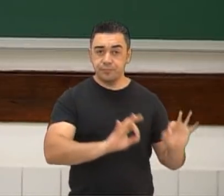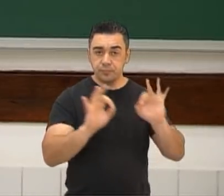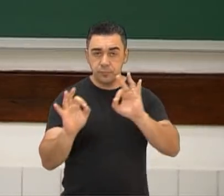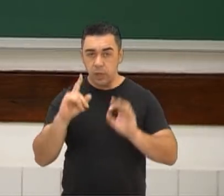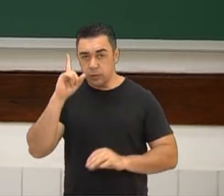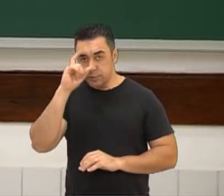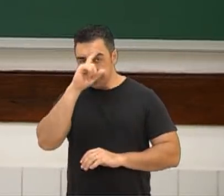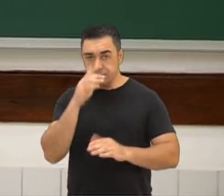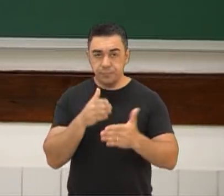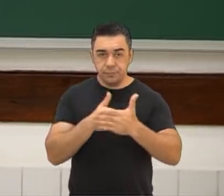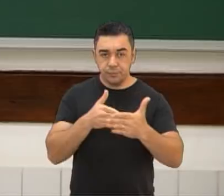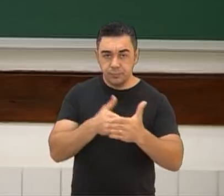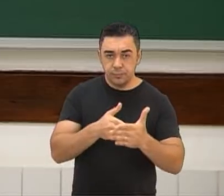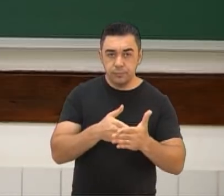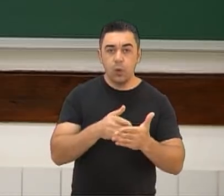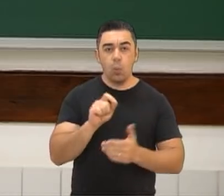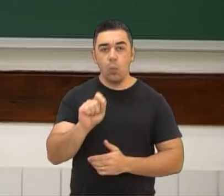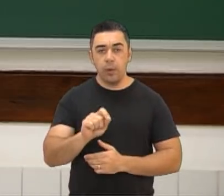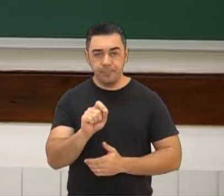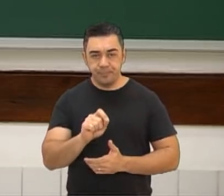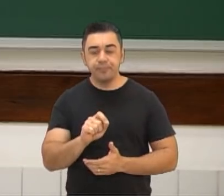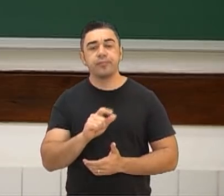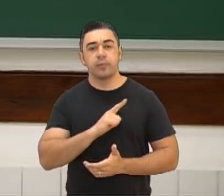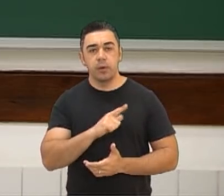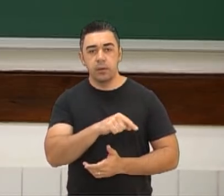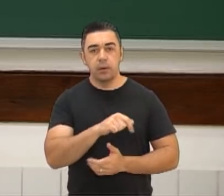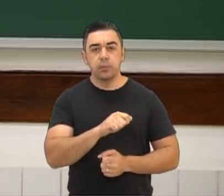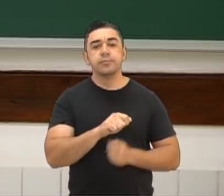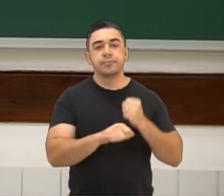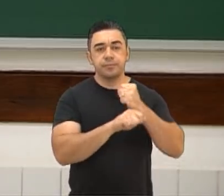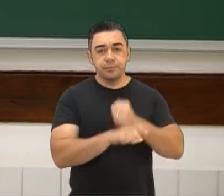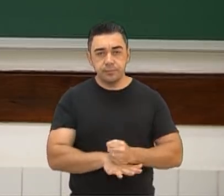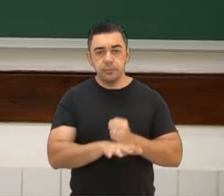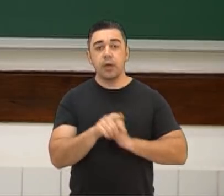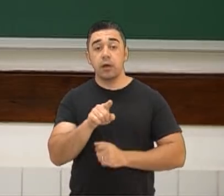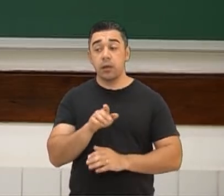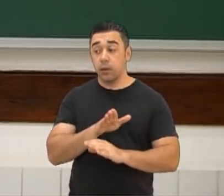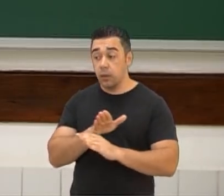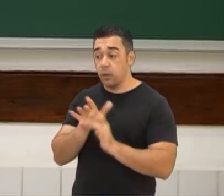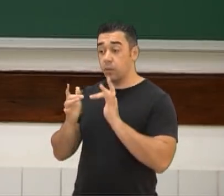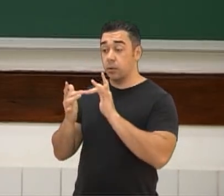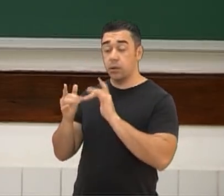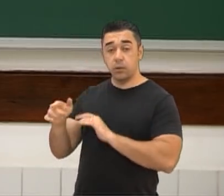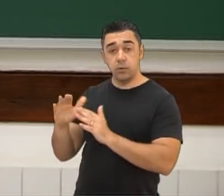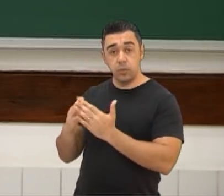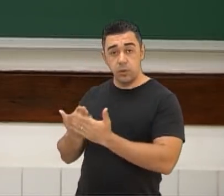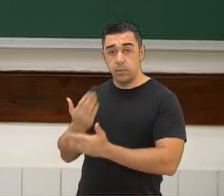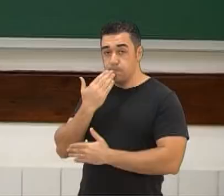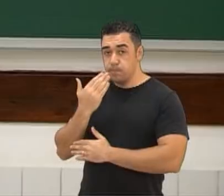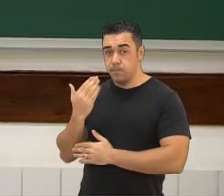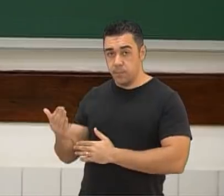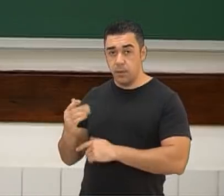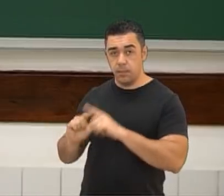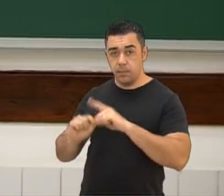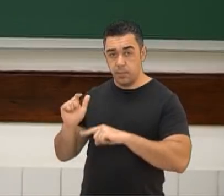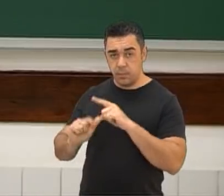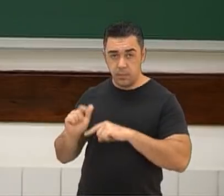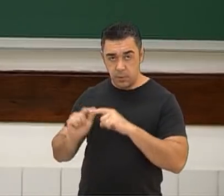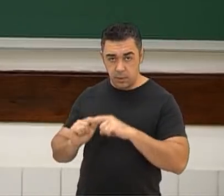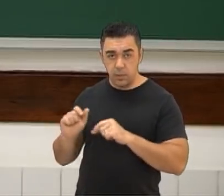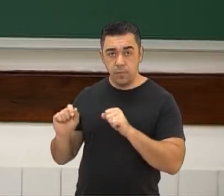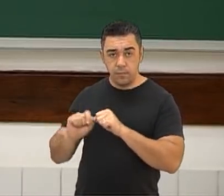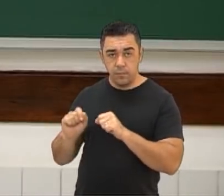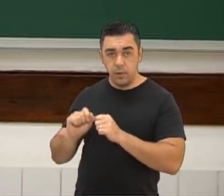acesso ao aplicativo, vai fazer o quê? Entra em contato com a escola, pede o material impresso, realiza também as atividades